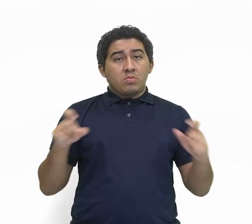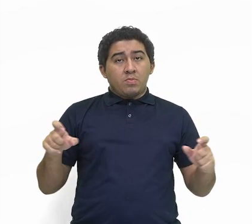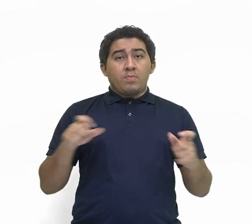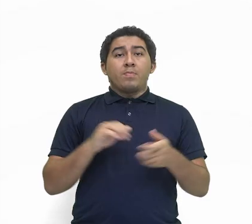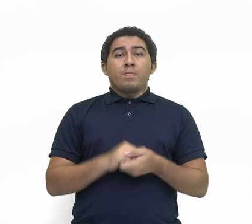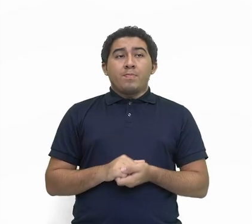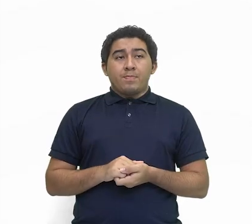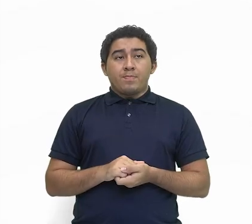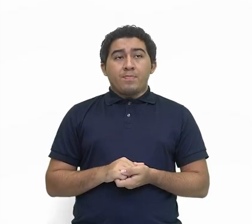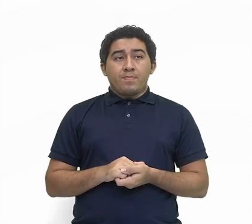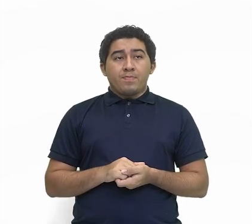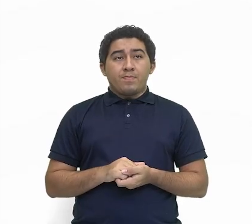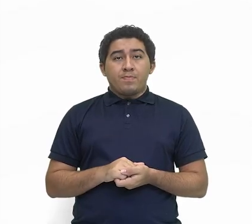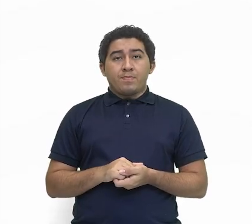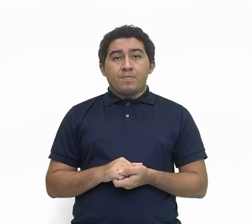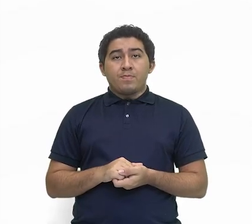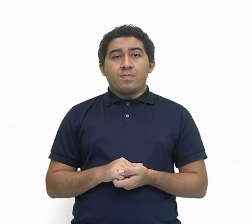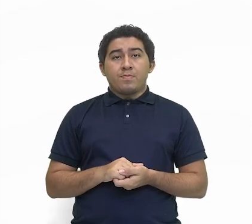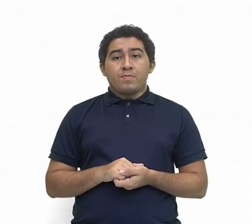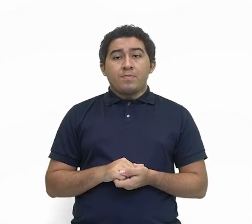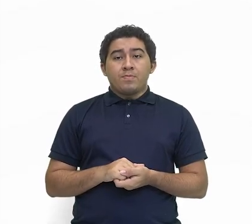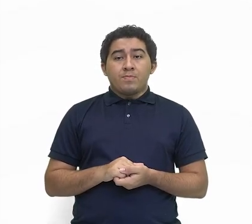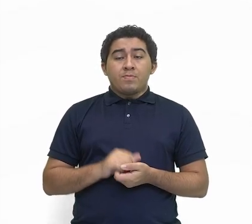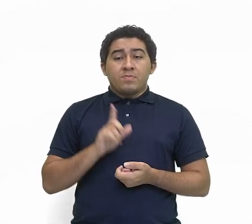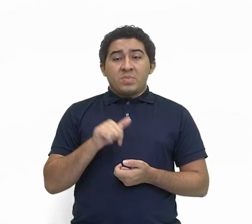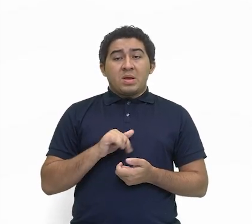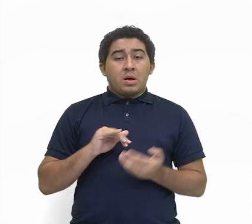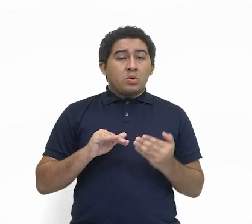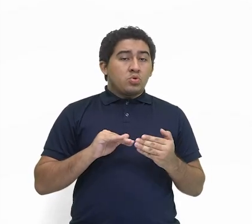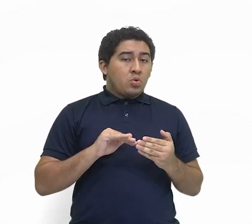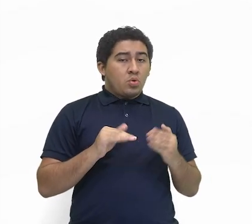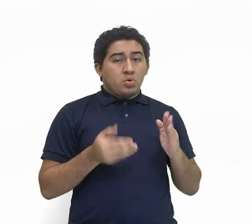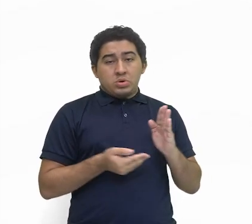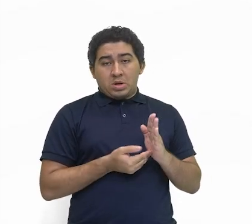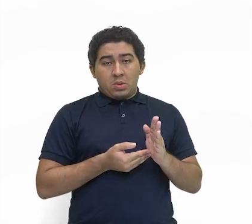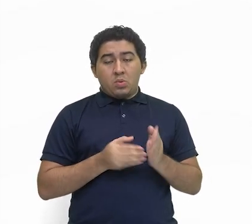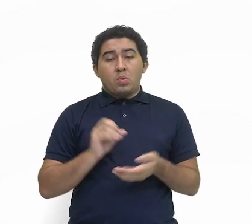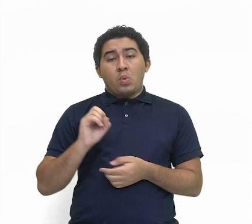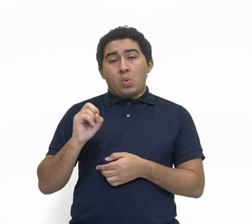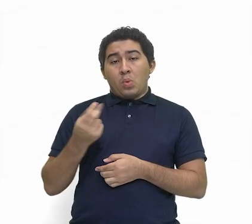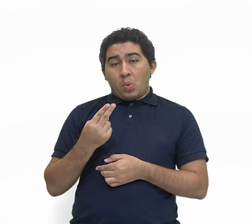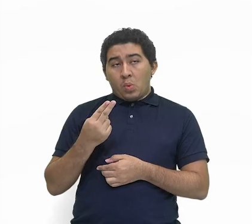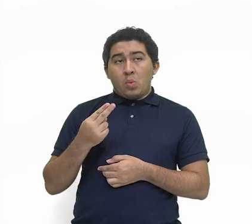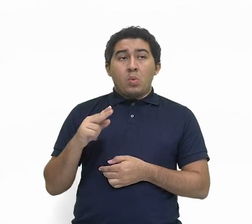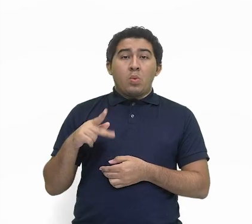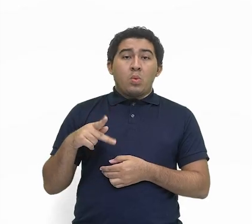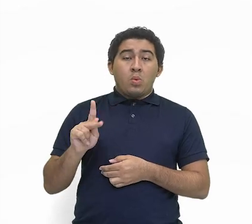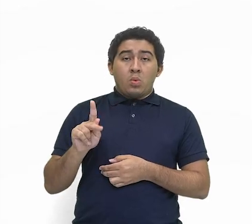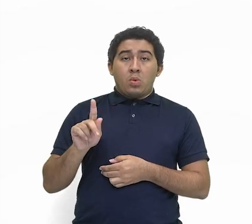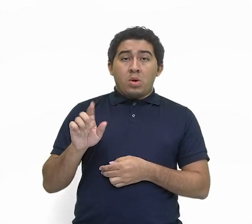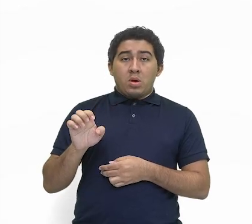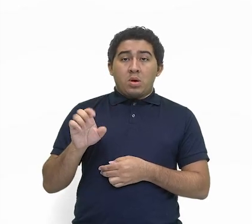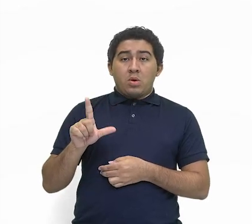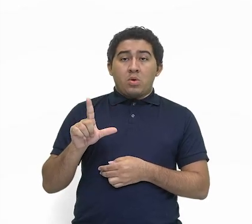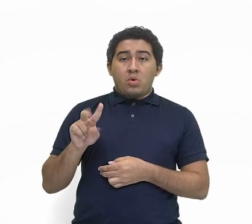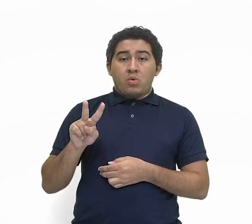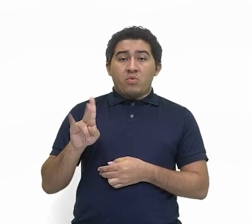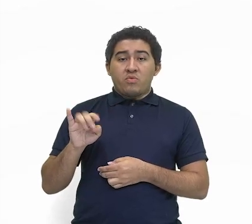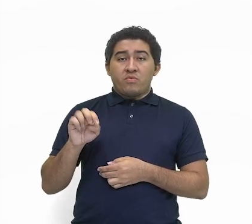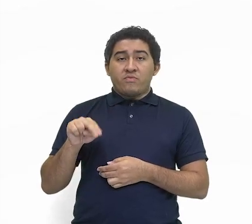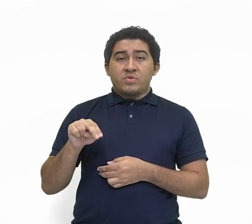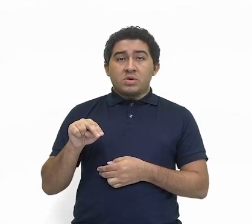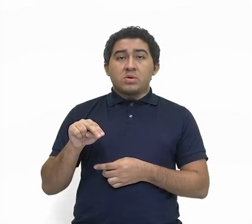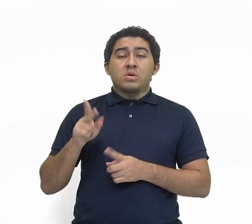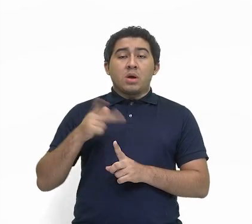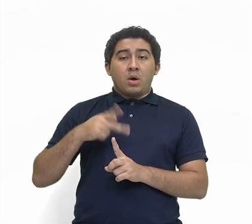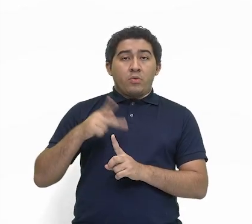essa escala é conhecida como escala absoluta ou escala Kelvin, tá certo? Ganha o